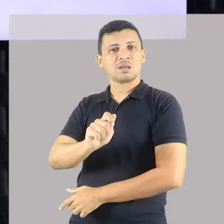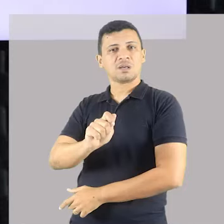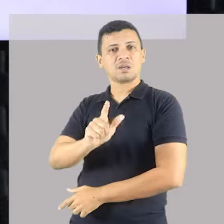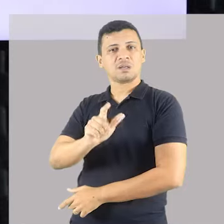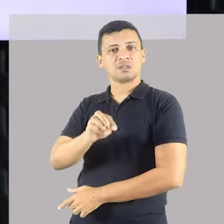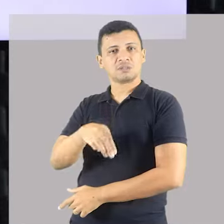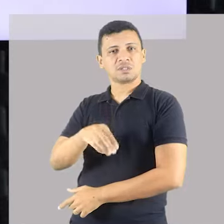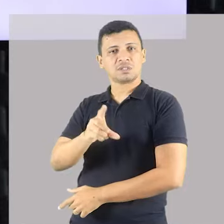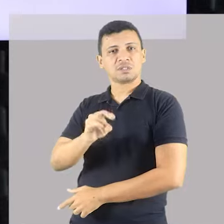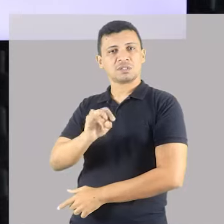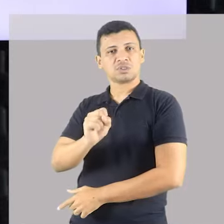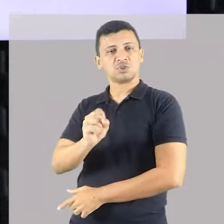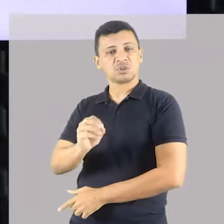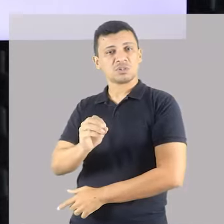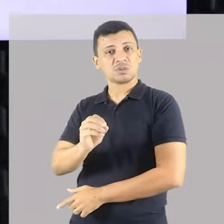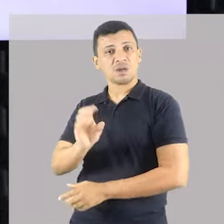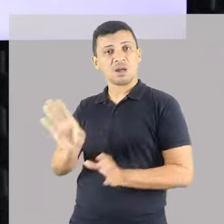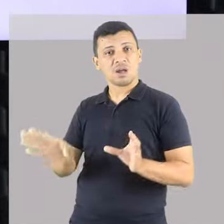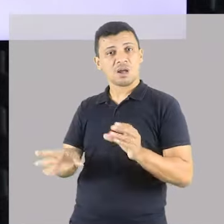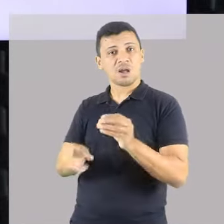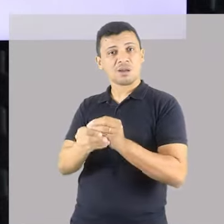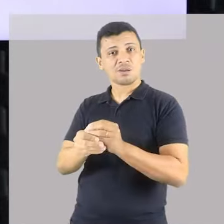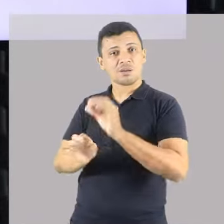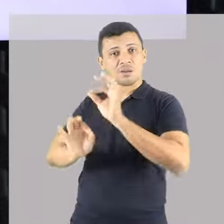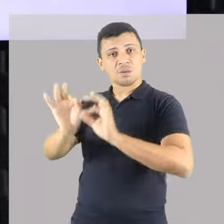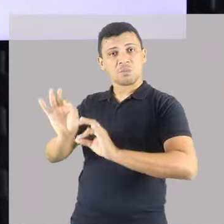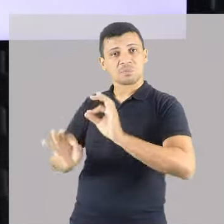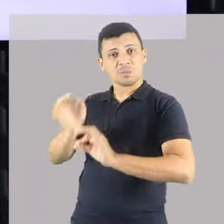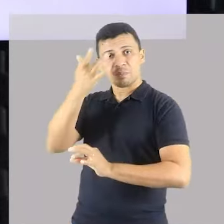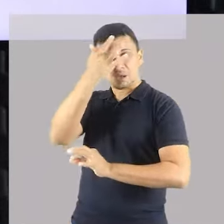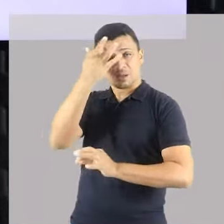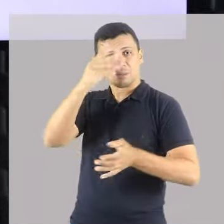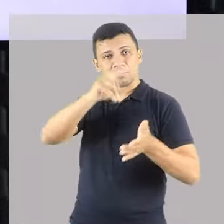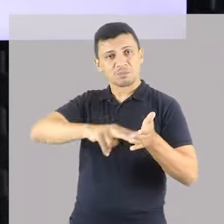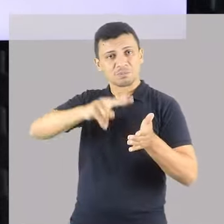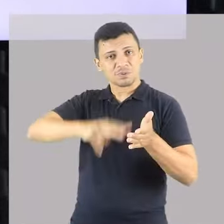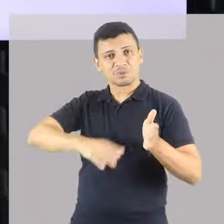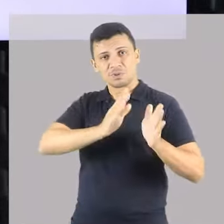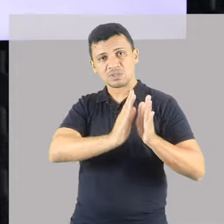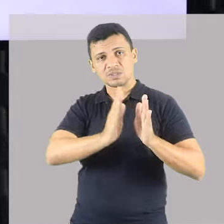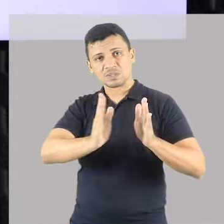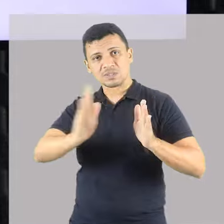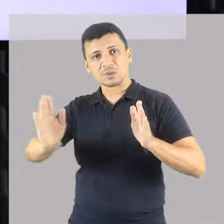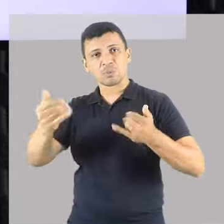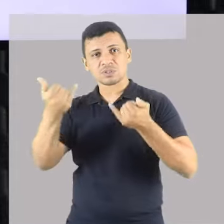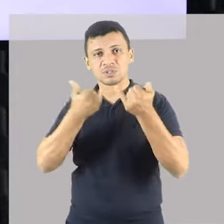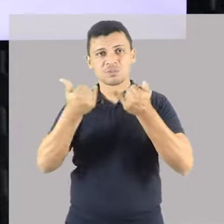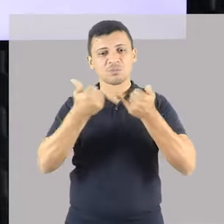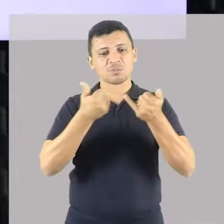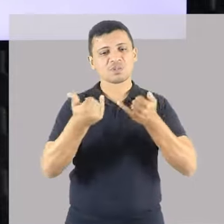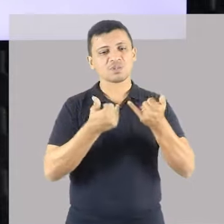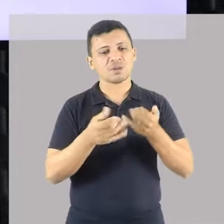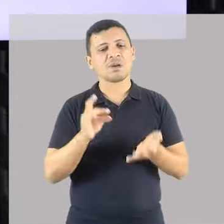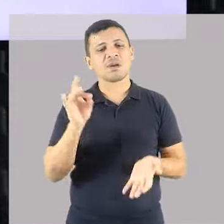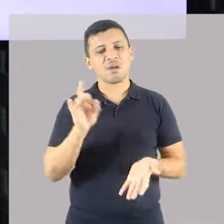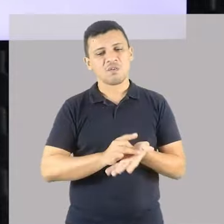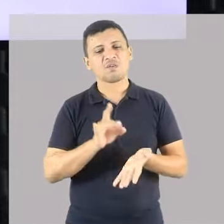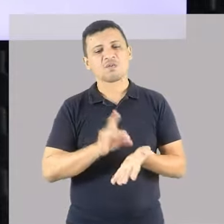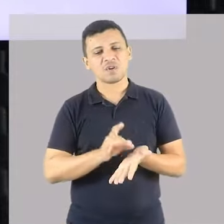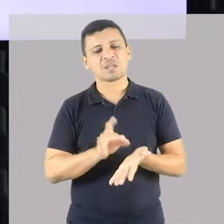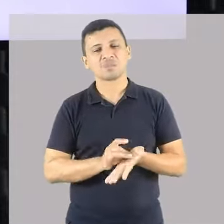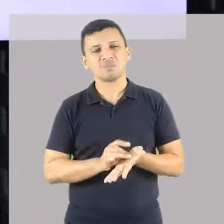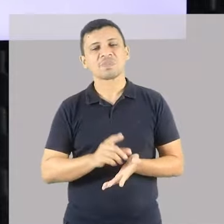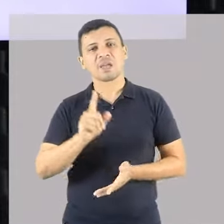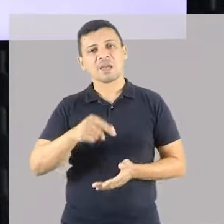prepara o leitor para uma sequência de informações então se ele prepara para uma sequência de informações de fato é um